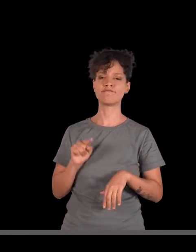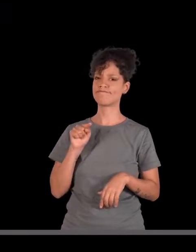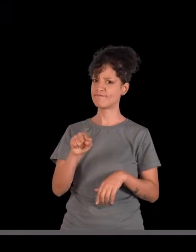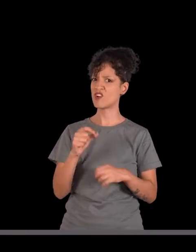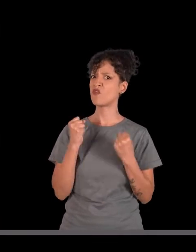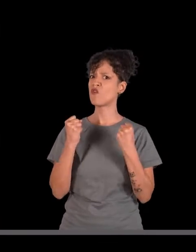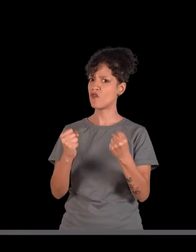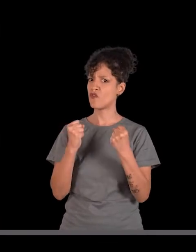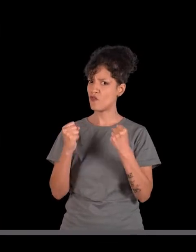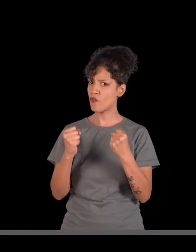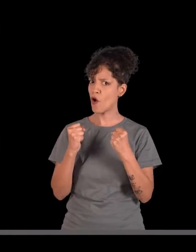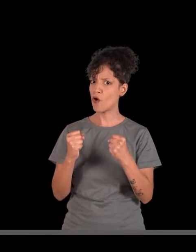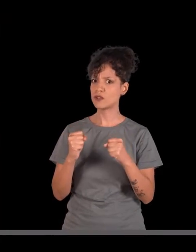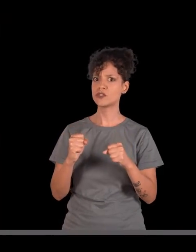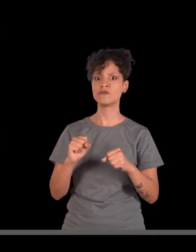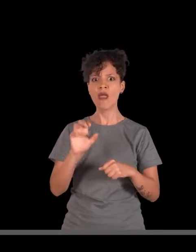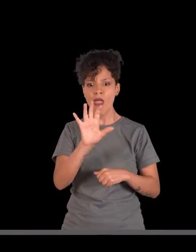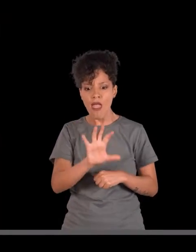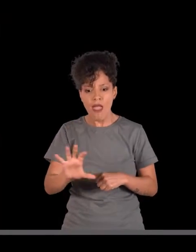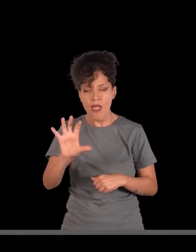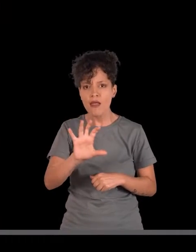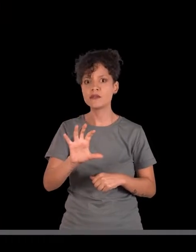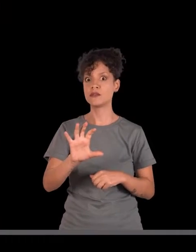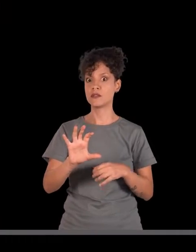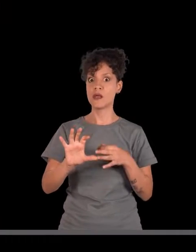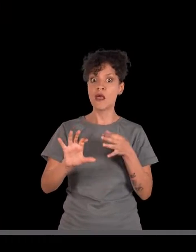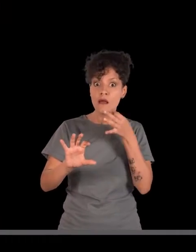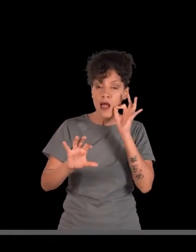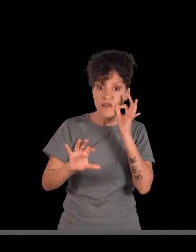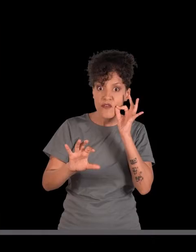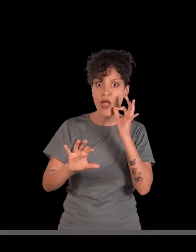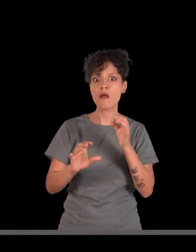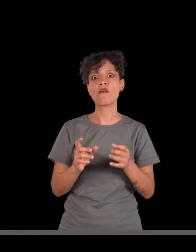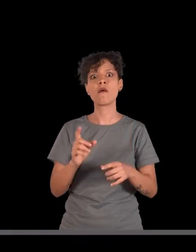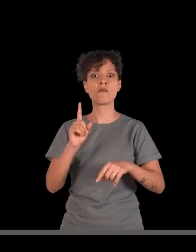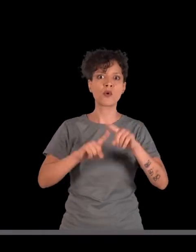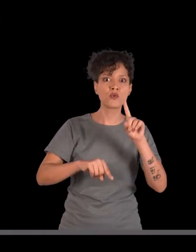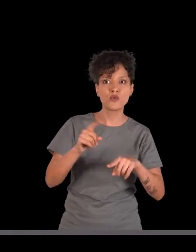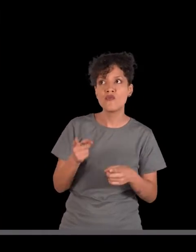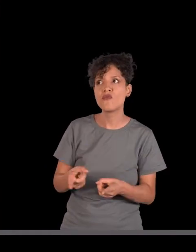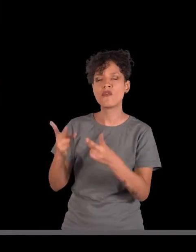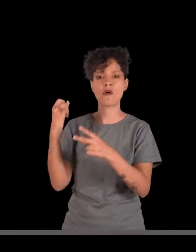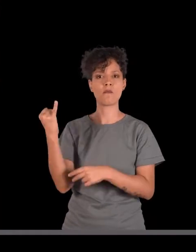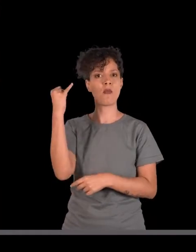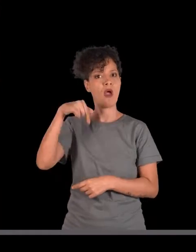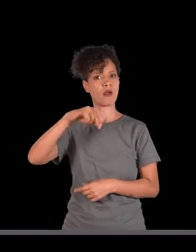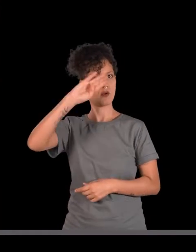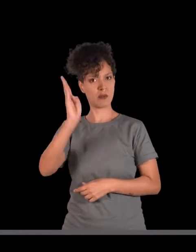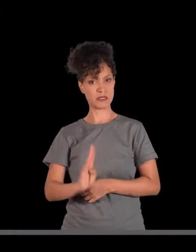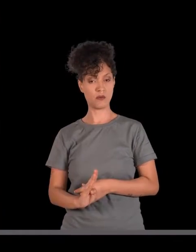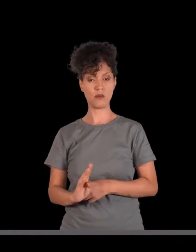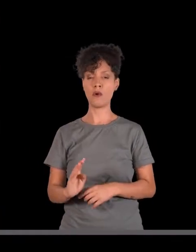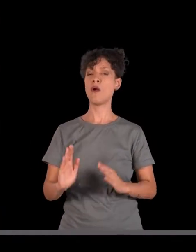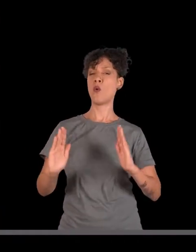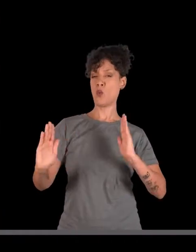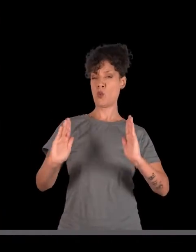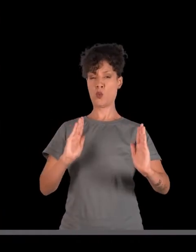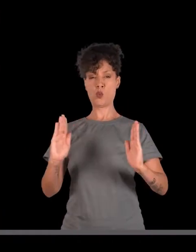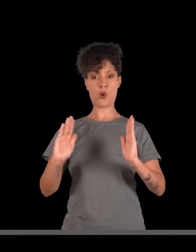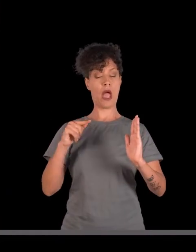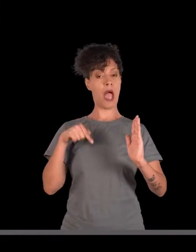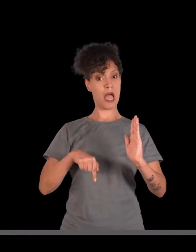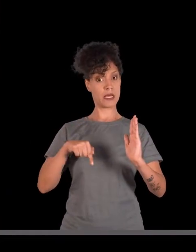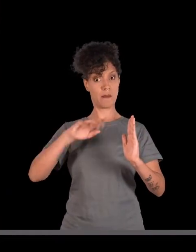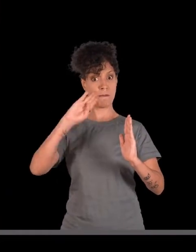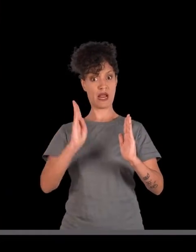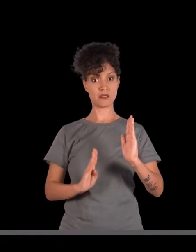muito produtora de café. Vai ser tão importante o café no Brasil que durante um bom tempo a política